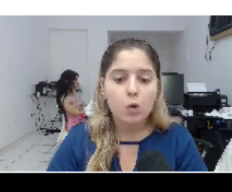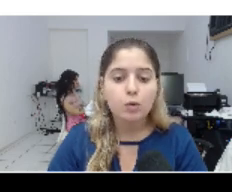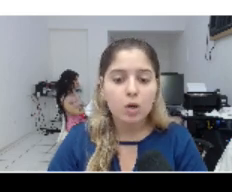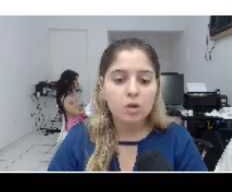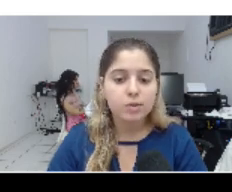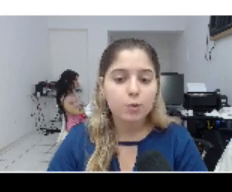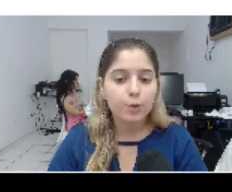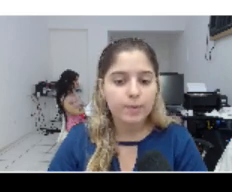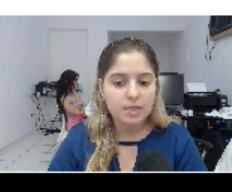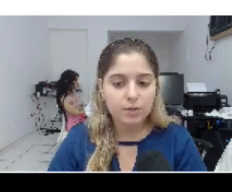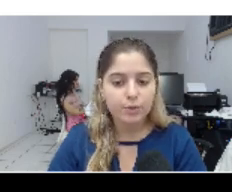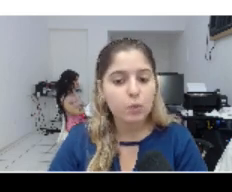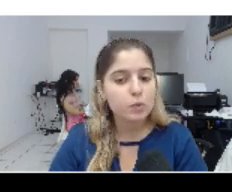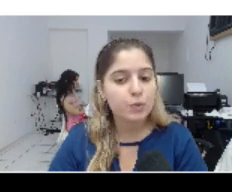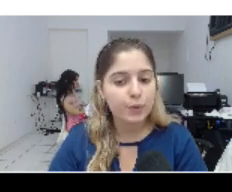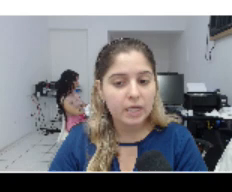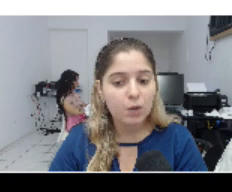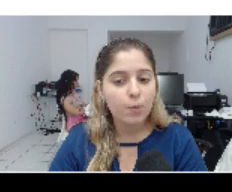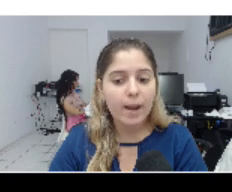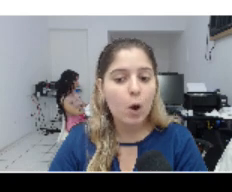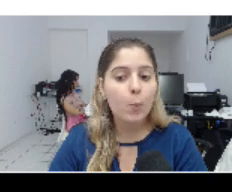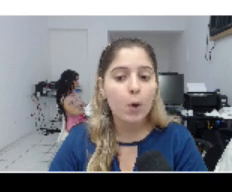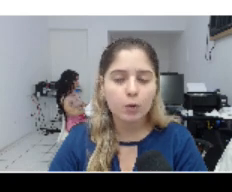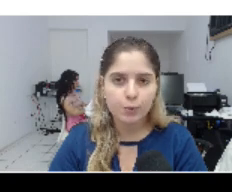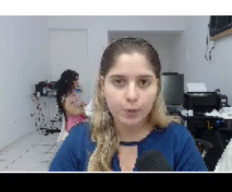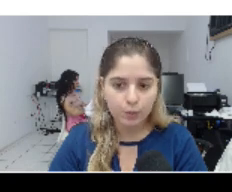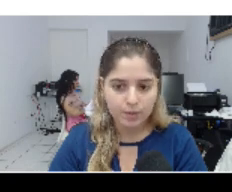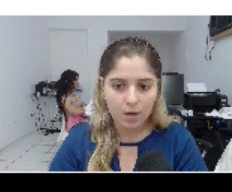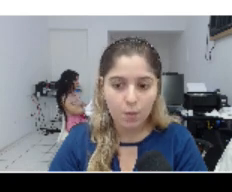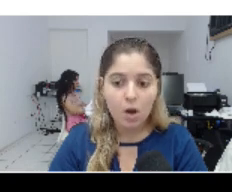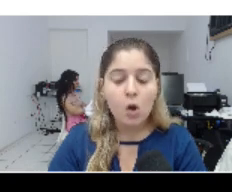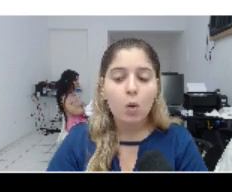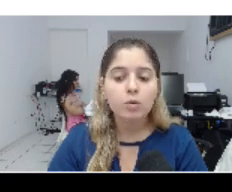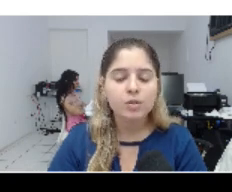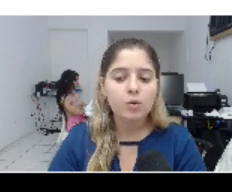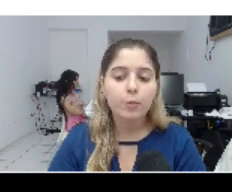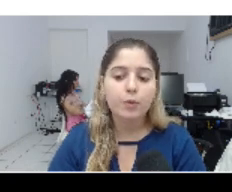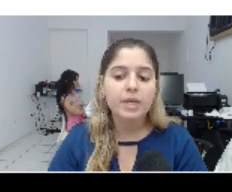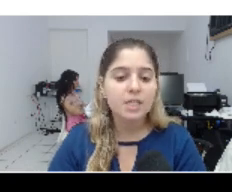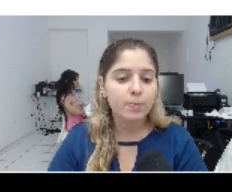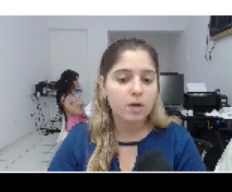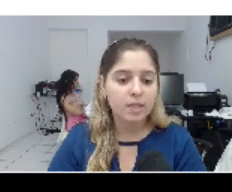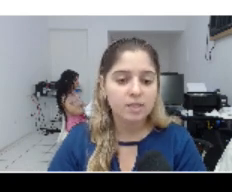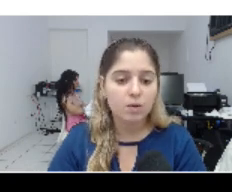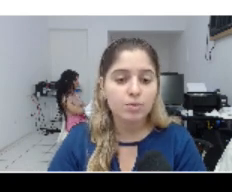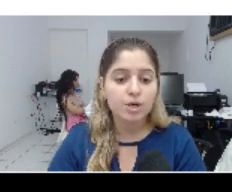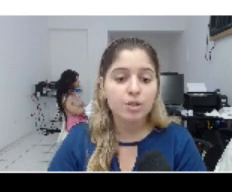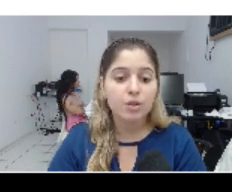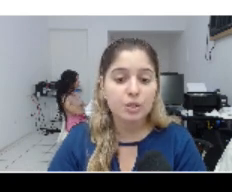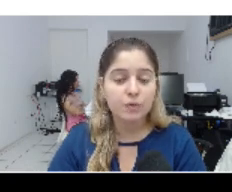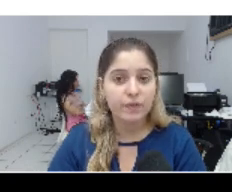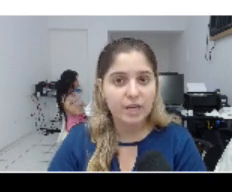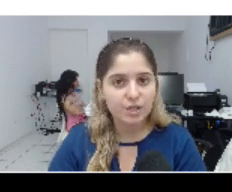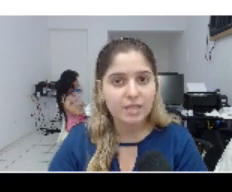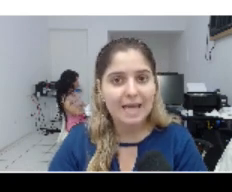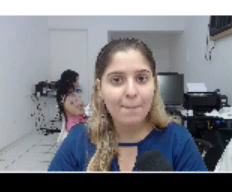reforçam o nosso compromisso de construir o maior polo de produção, consumo e exportação de hidrogênio verde da